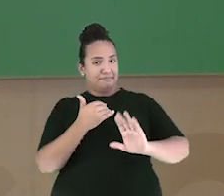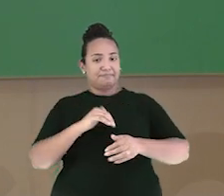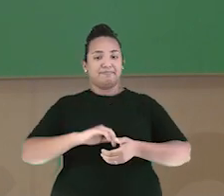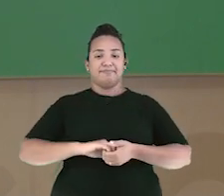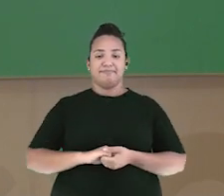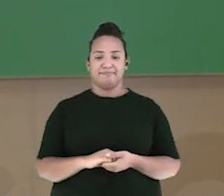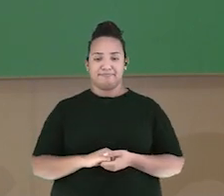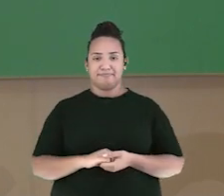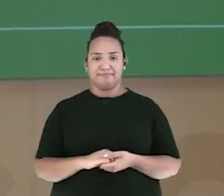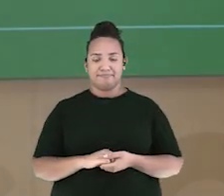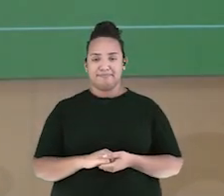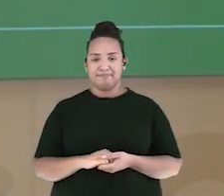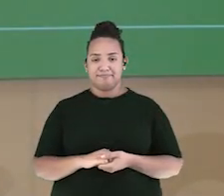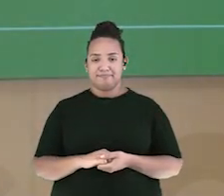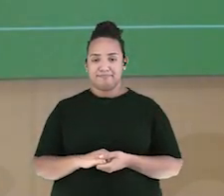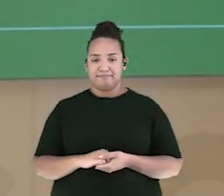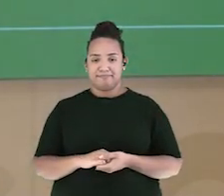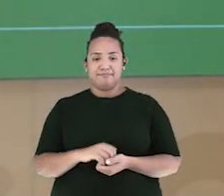fez. Bora?